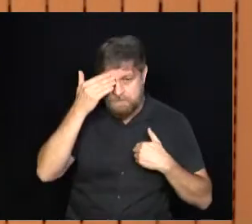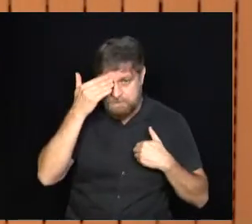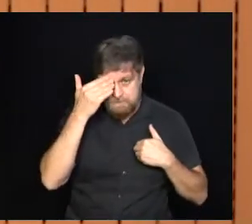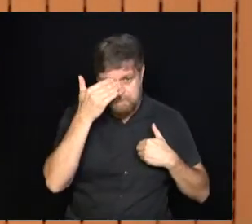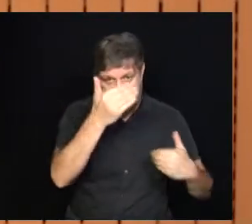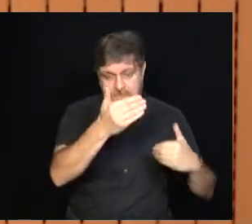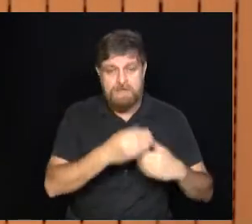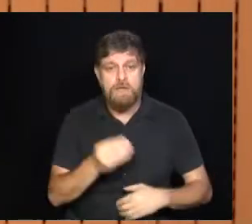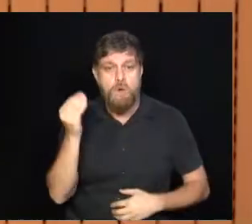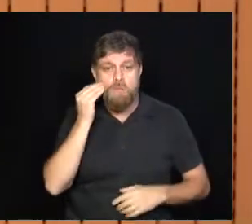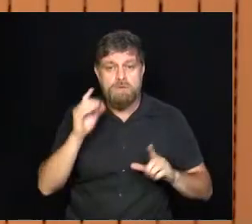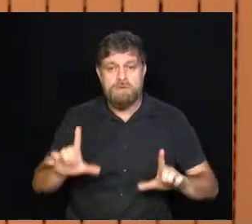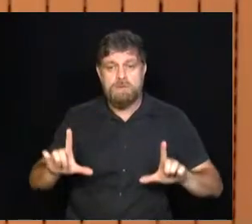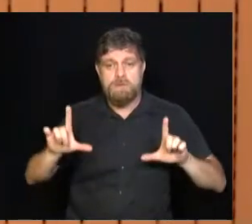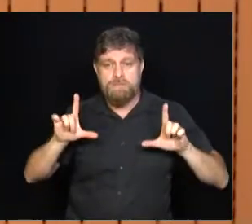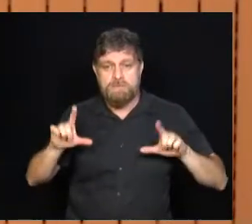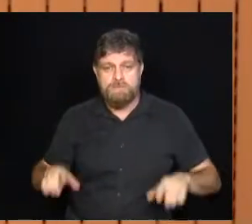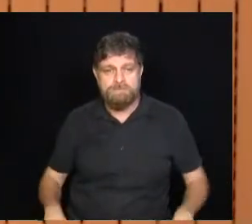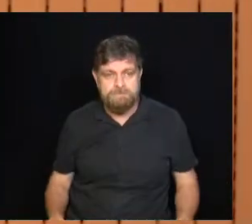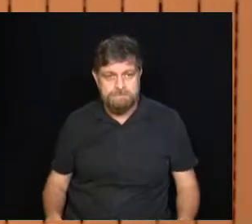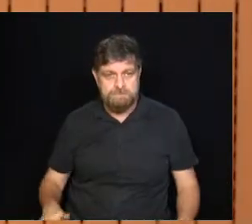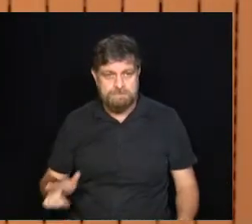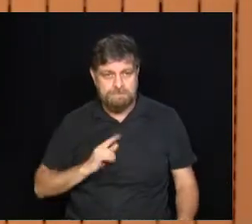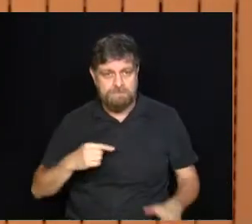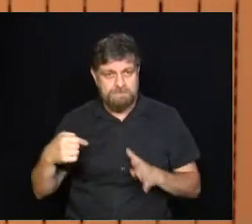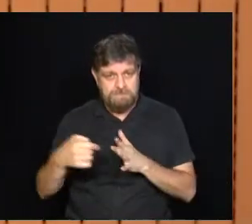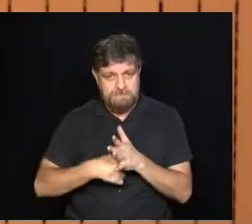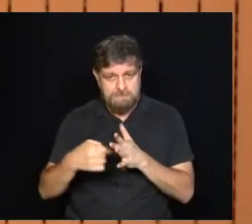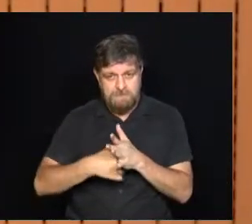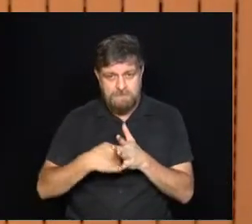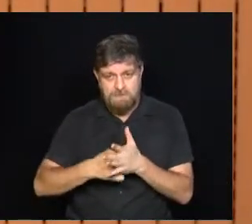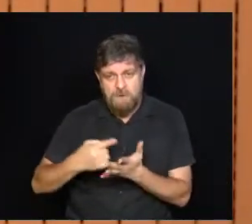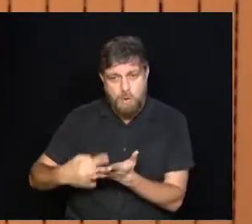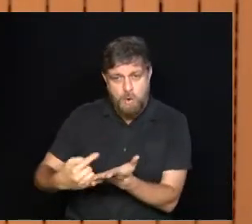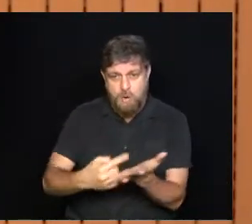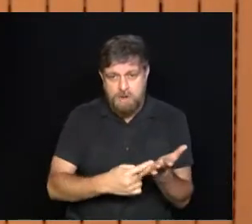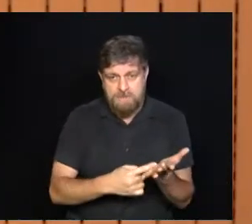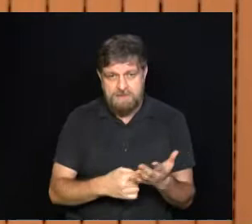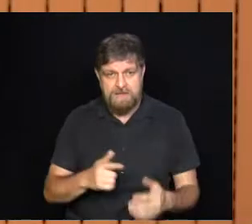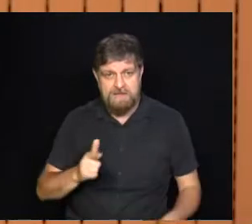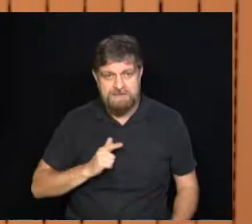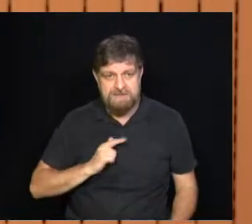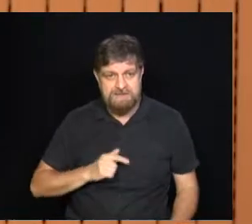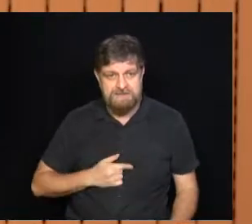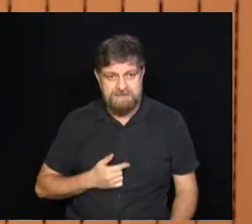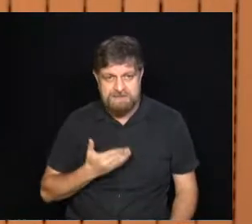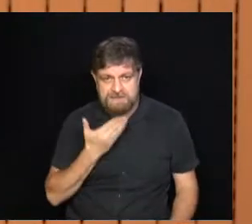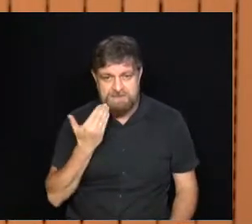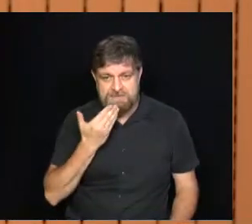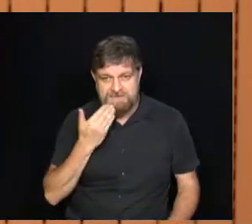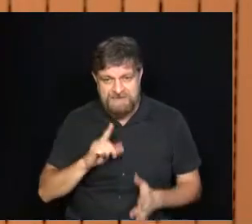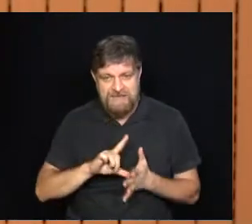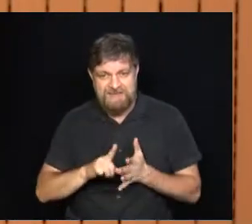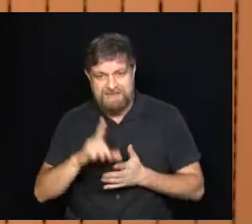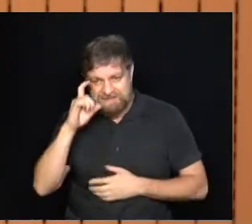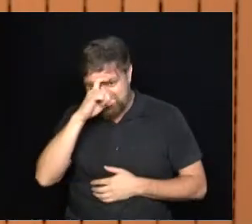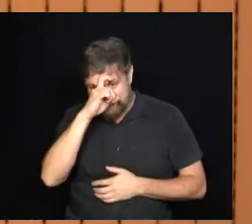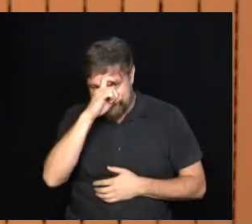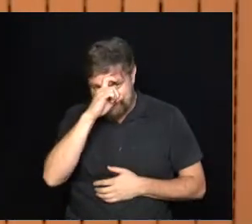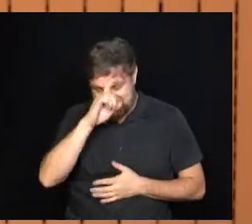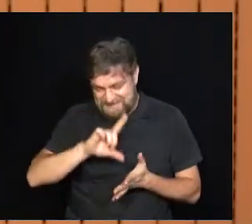essa oportunidade. Se o senhor tiver pergunta, vamos combinar aqui só entre nós, que sejam aquelas mais fáceis, as difíceis ficam para